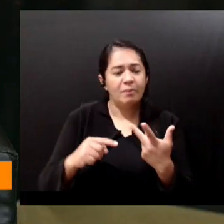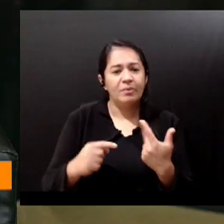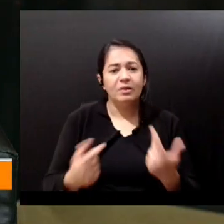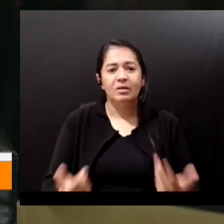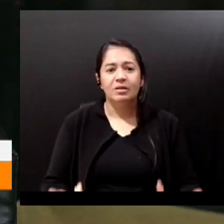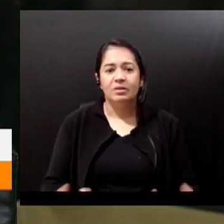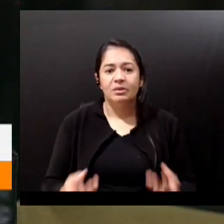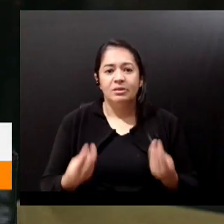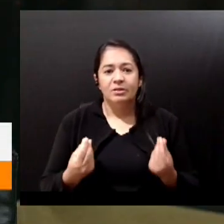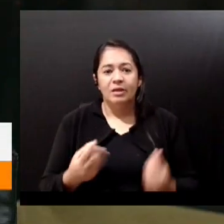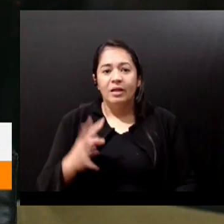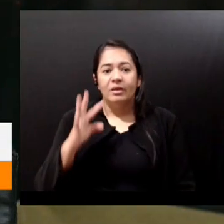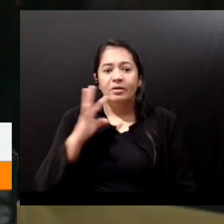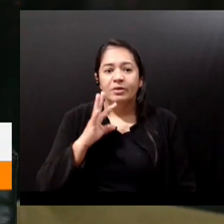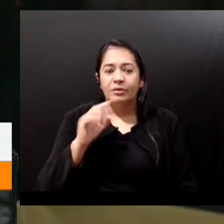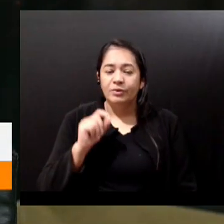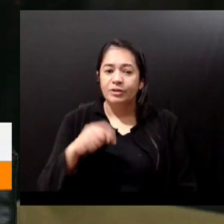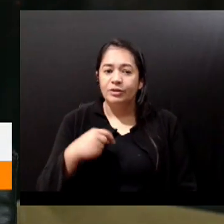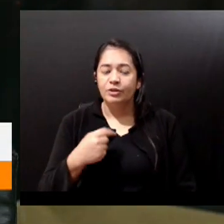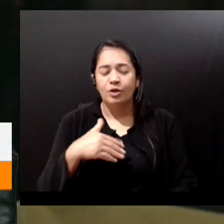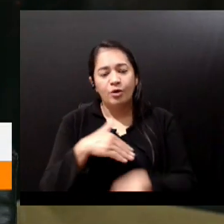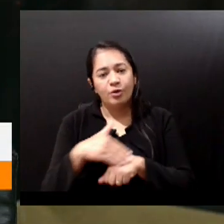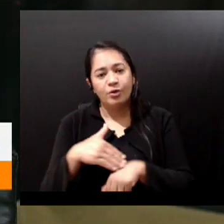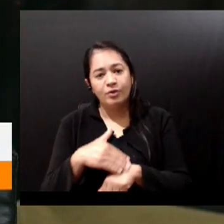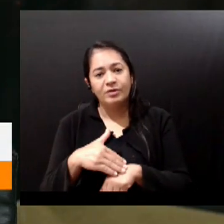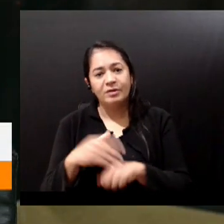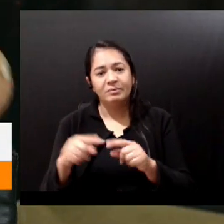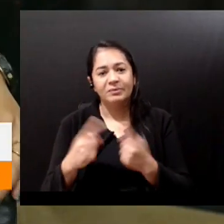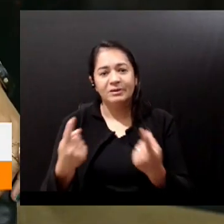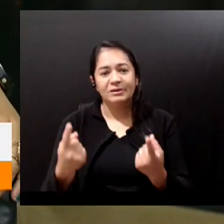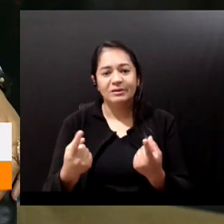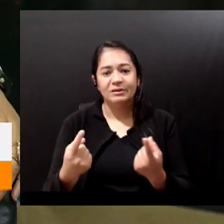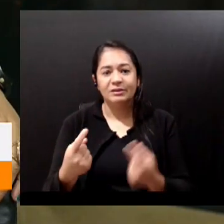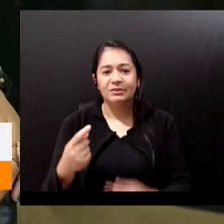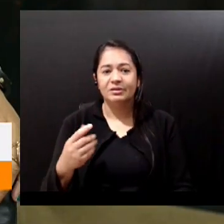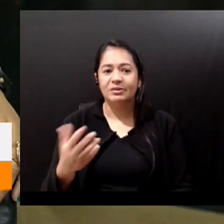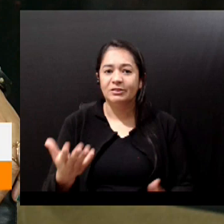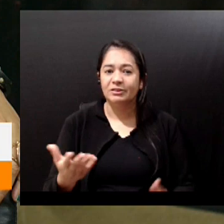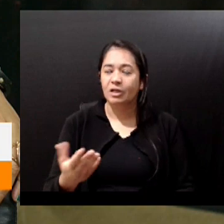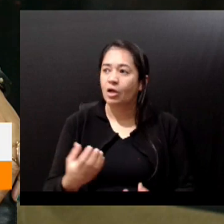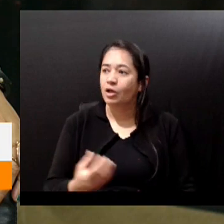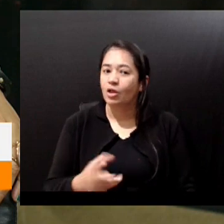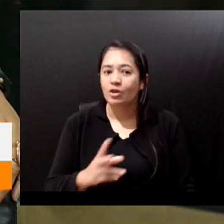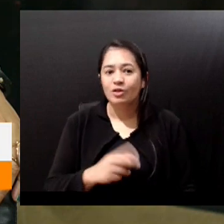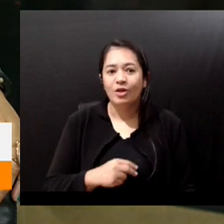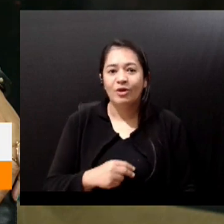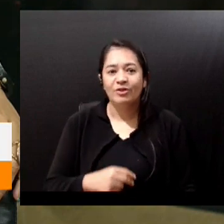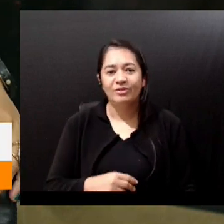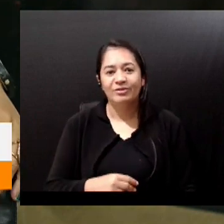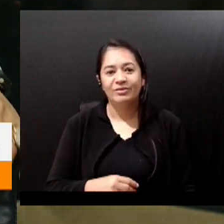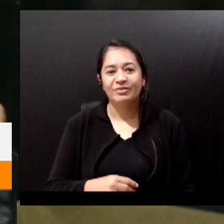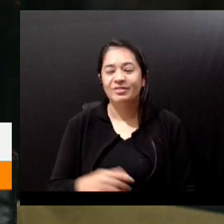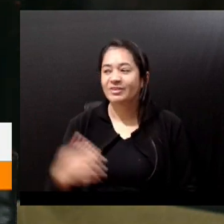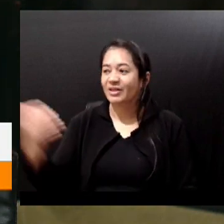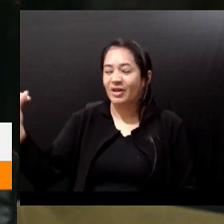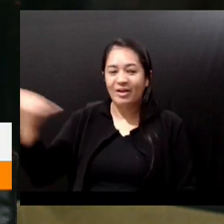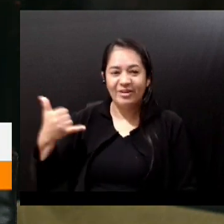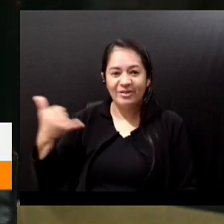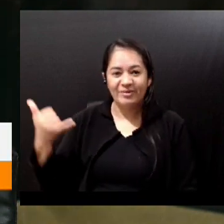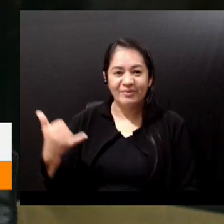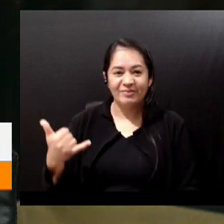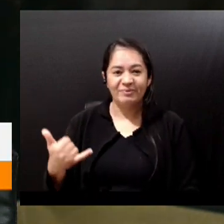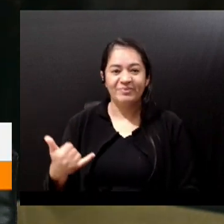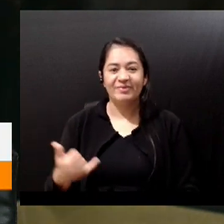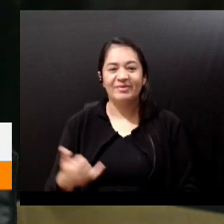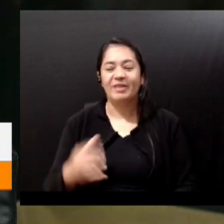a gente bater papo, é legal a gente conversar, mas não dá tempo, 9:09, aí, ó, considerações finais. Direção tá falando, eu vou para as considerações finais, mas antes,